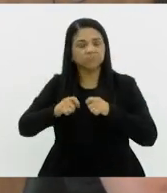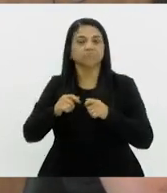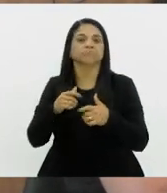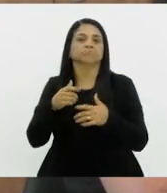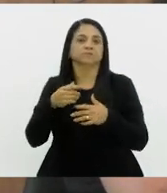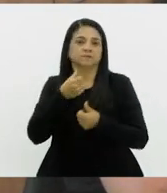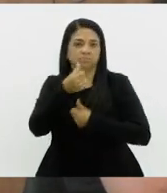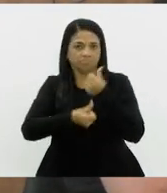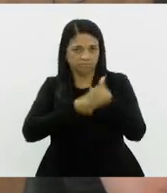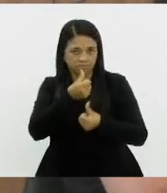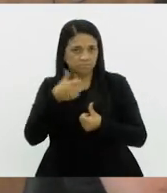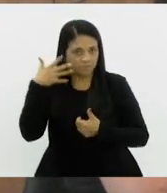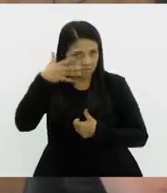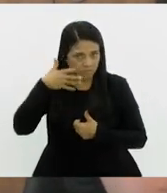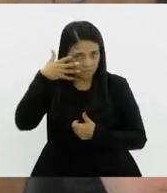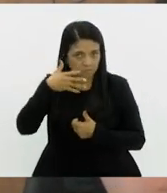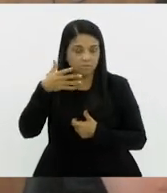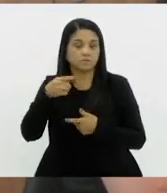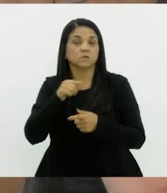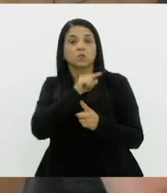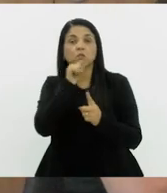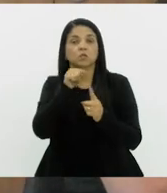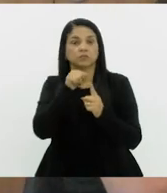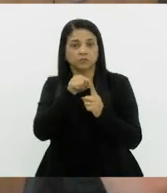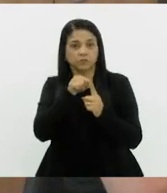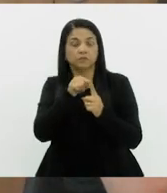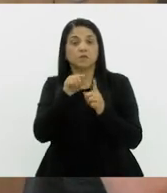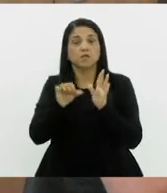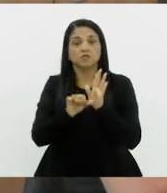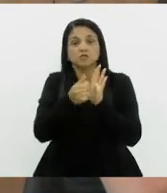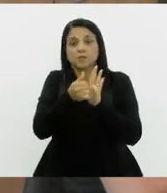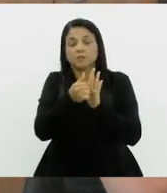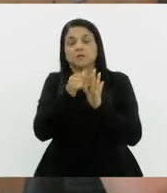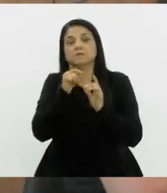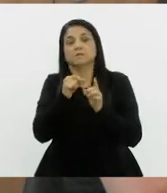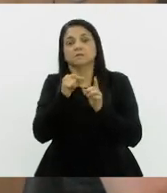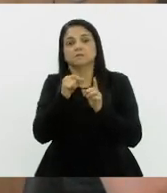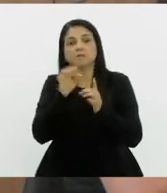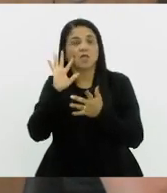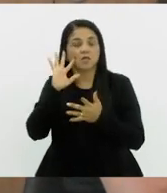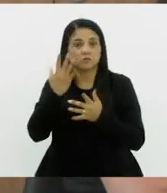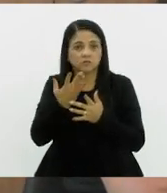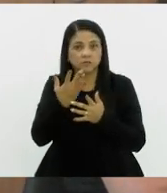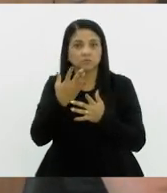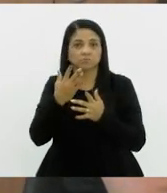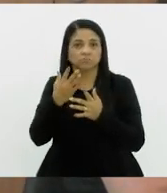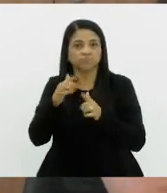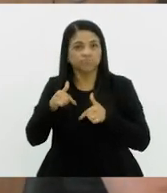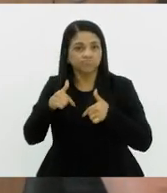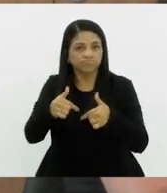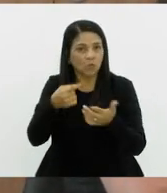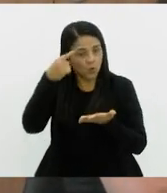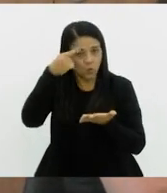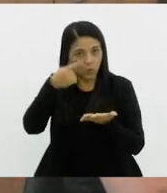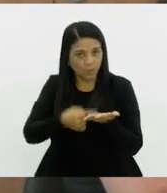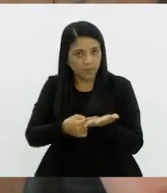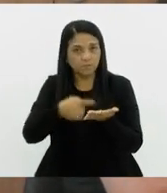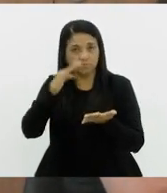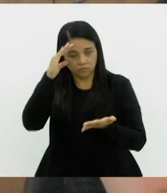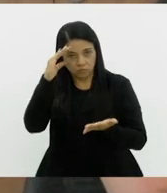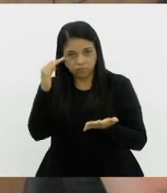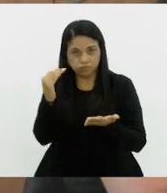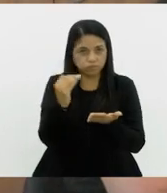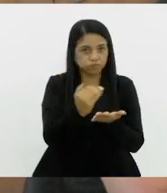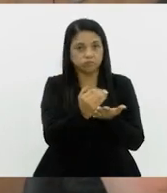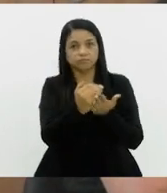enfrentamento. Então, objetivamente, quais foram as primeiras deliberações de imediato a serem cumpridas em um acordo que,